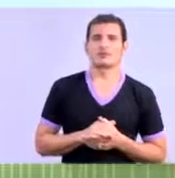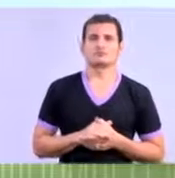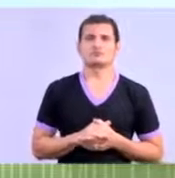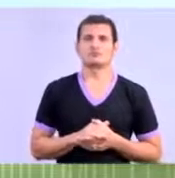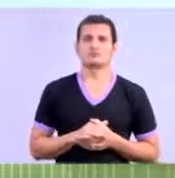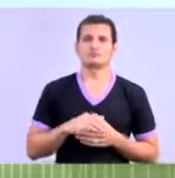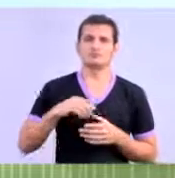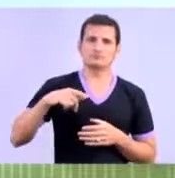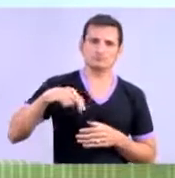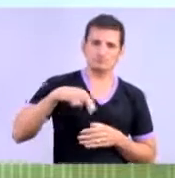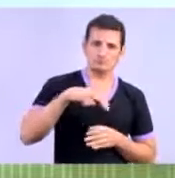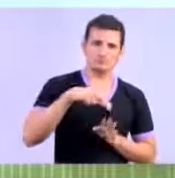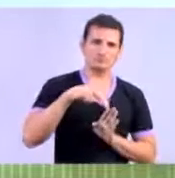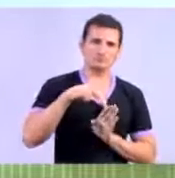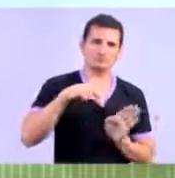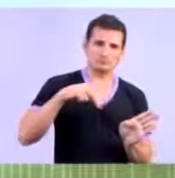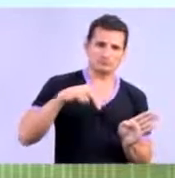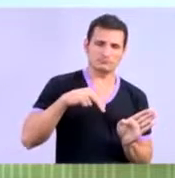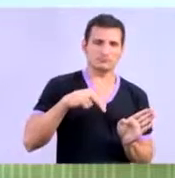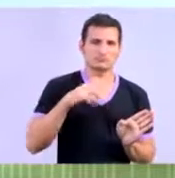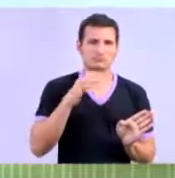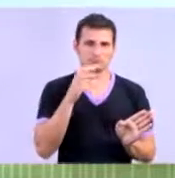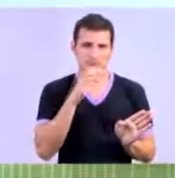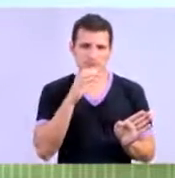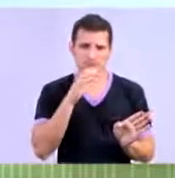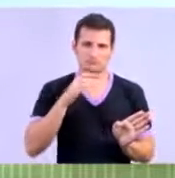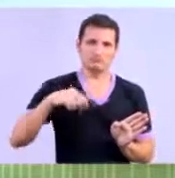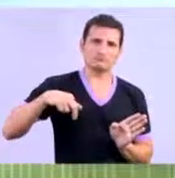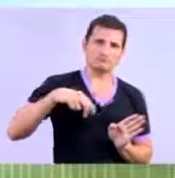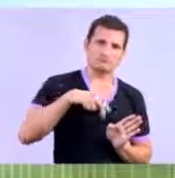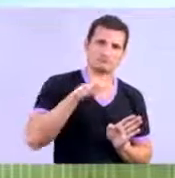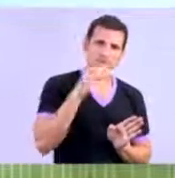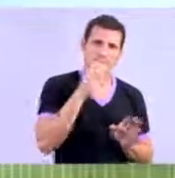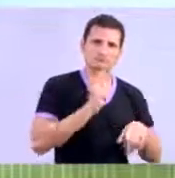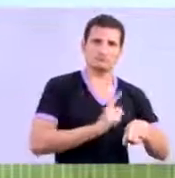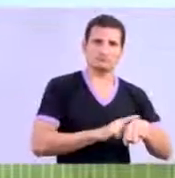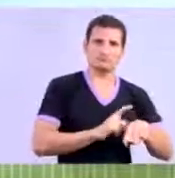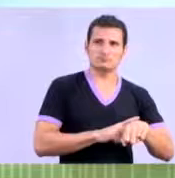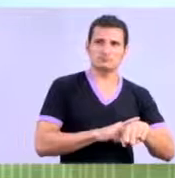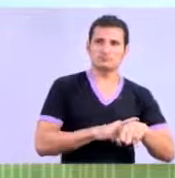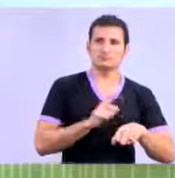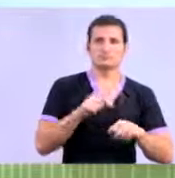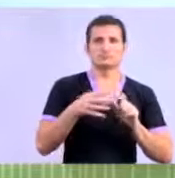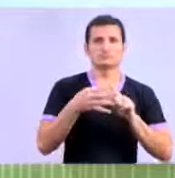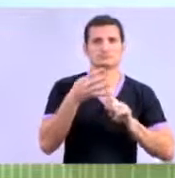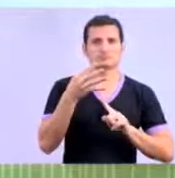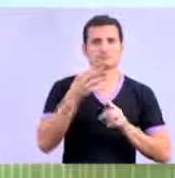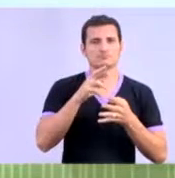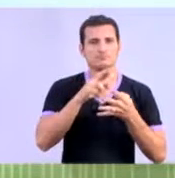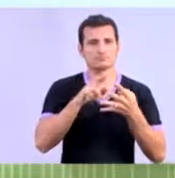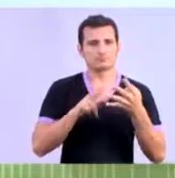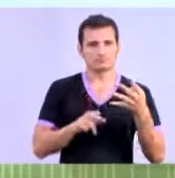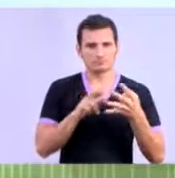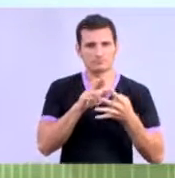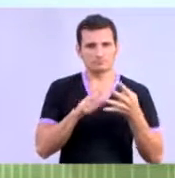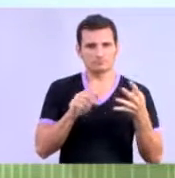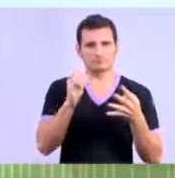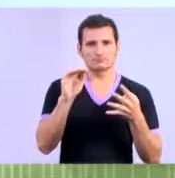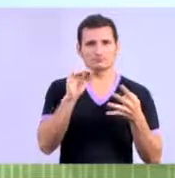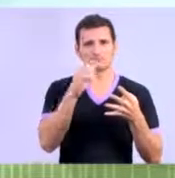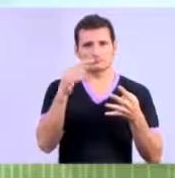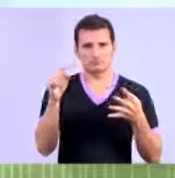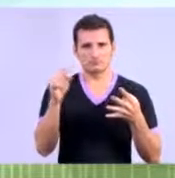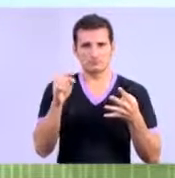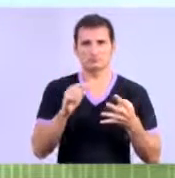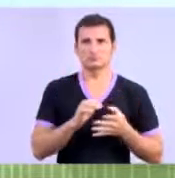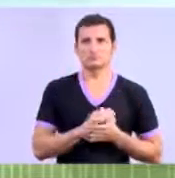com a direção, andar com a direção e a velocidade e andar com a direção, velocidade e o tempo. São 4 ações diferentes, tá?